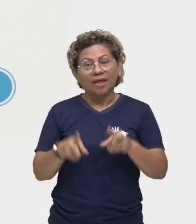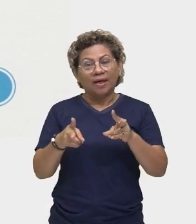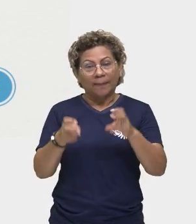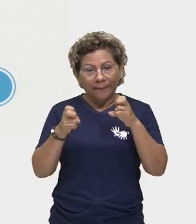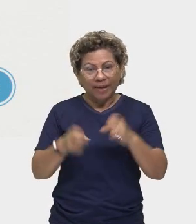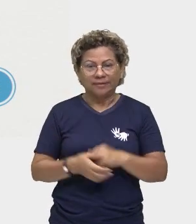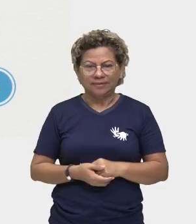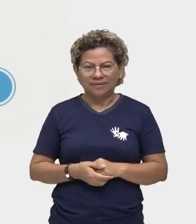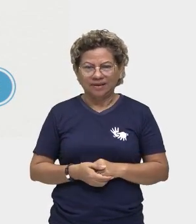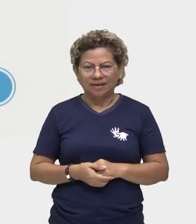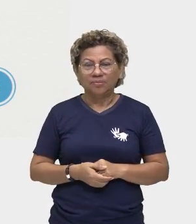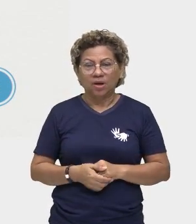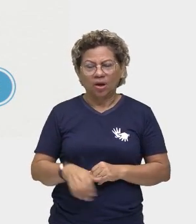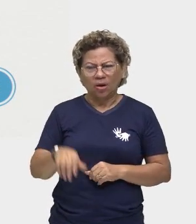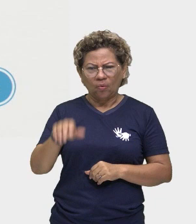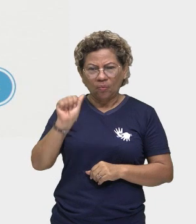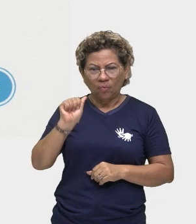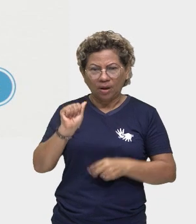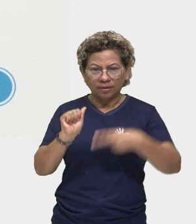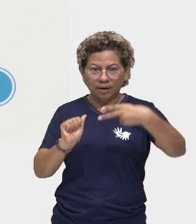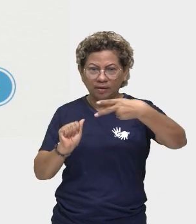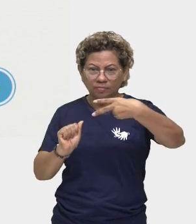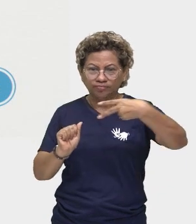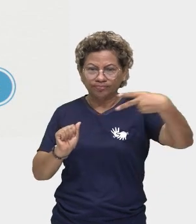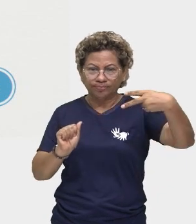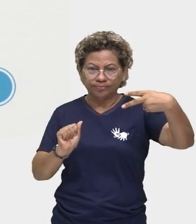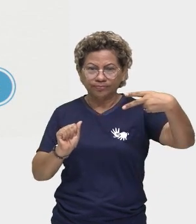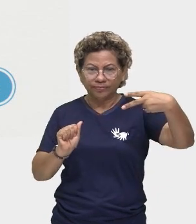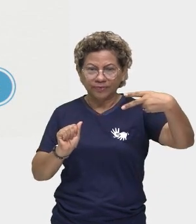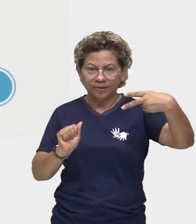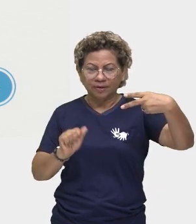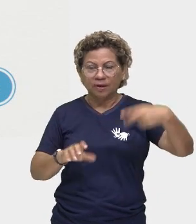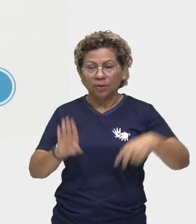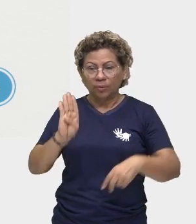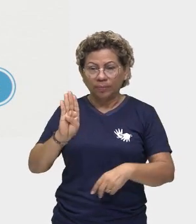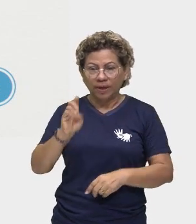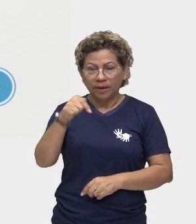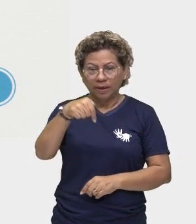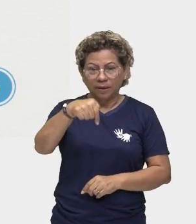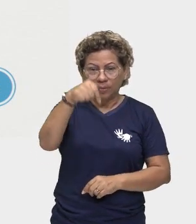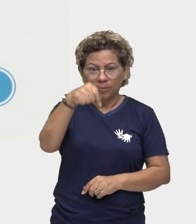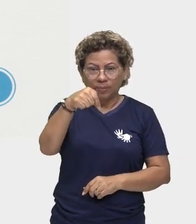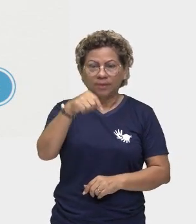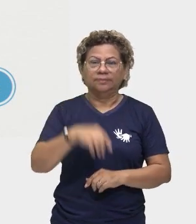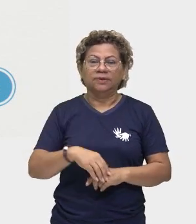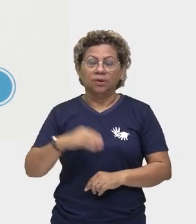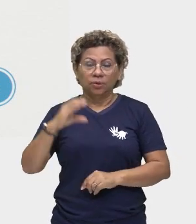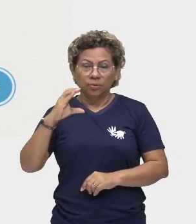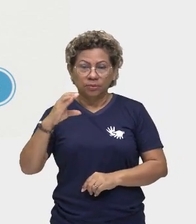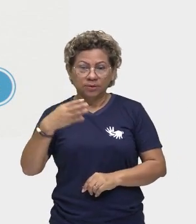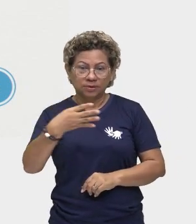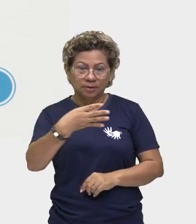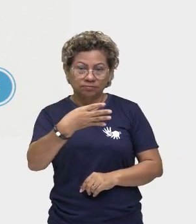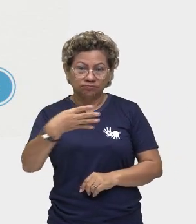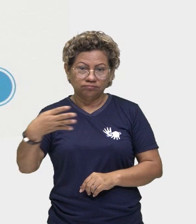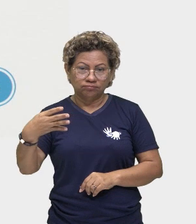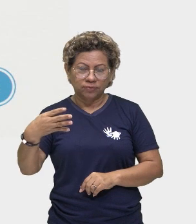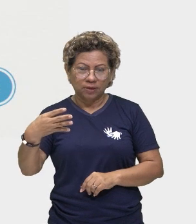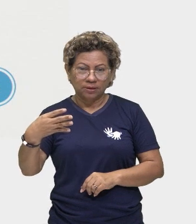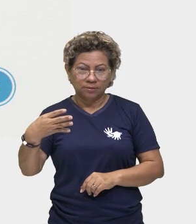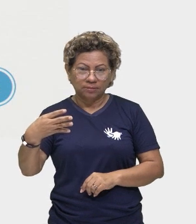segmento BC tem 1 unidade de medida. O segmento CD possui 4 unidades de